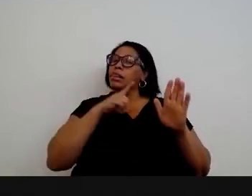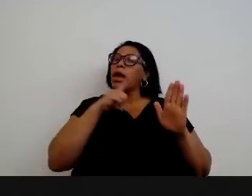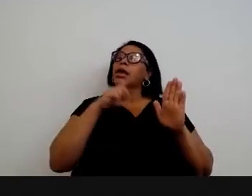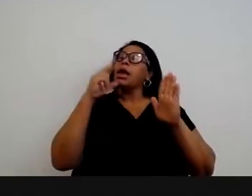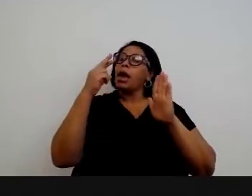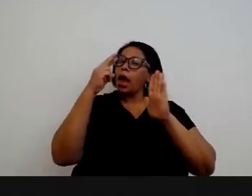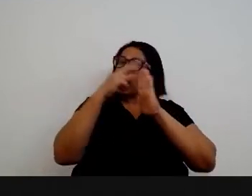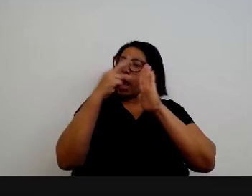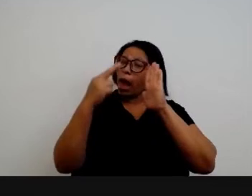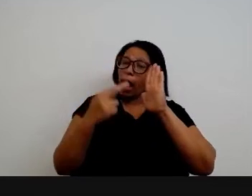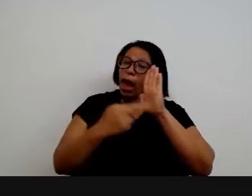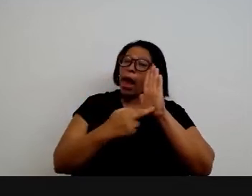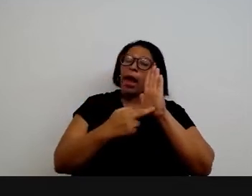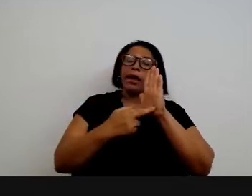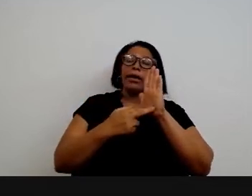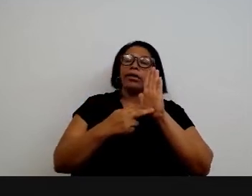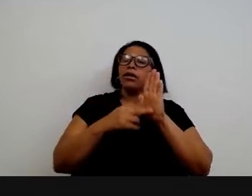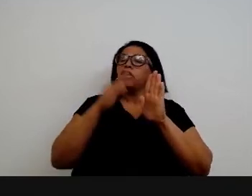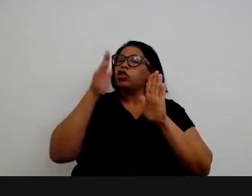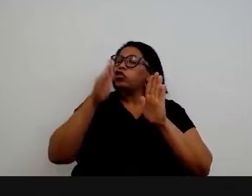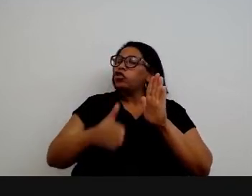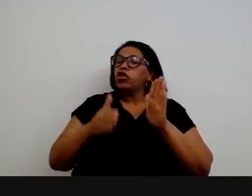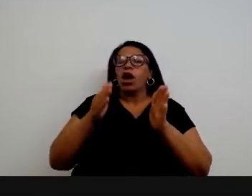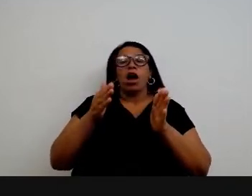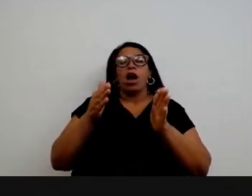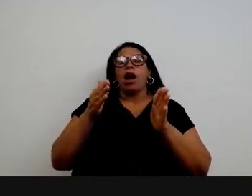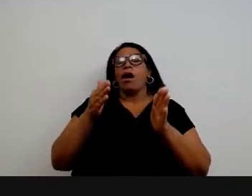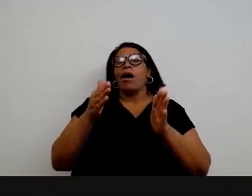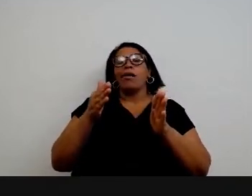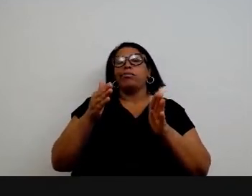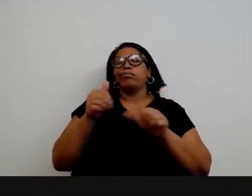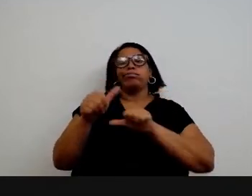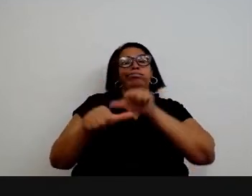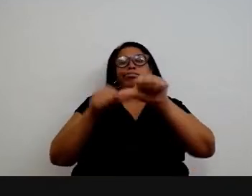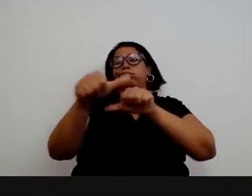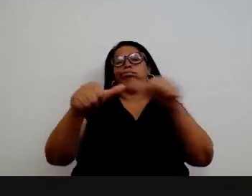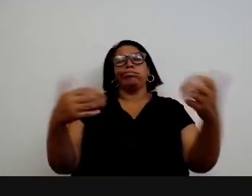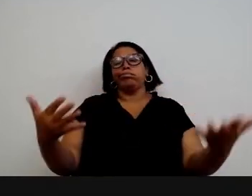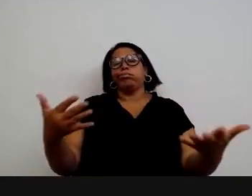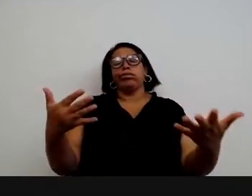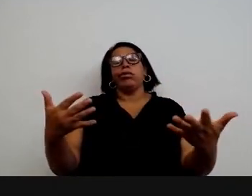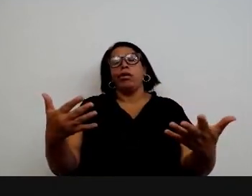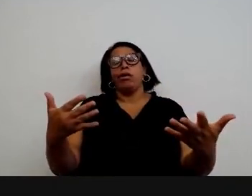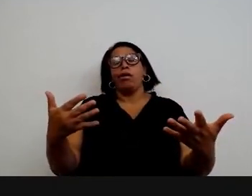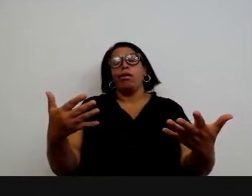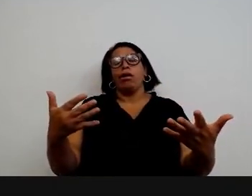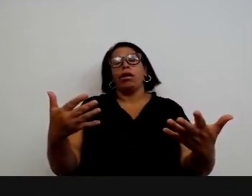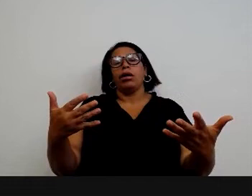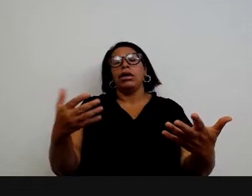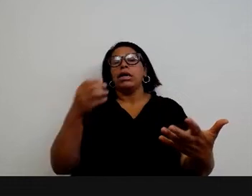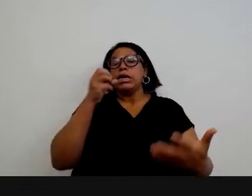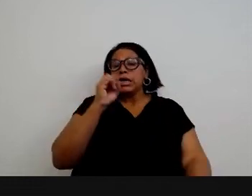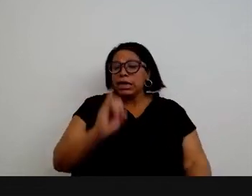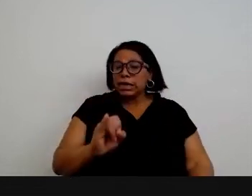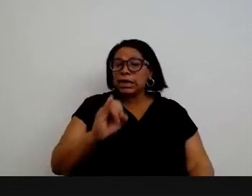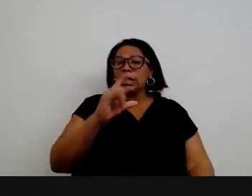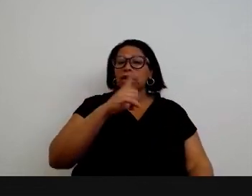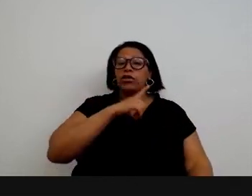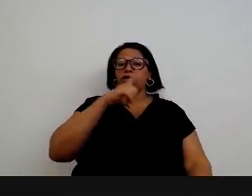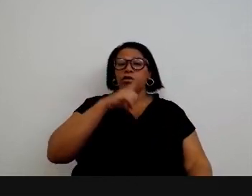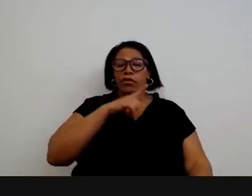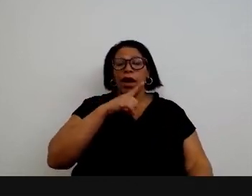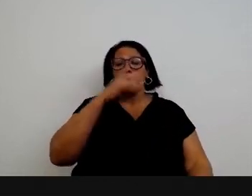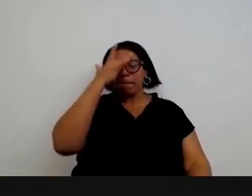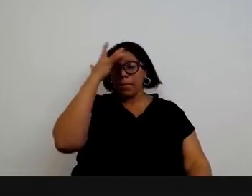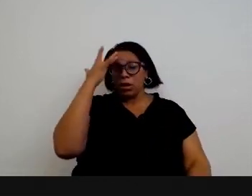princípios que atravessam essas diferenças, né? Esses modos de ser. E, certamente, se a gente tiver mais